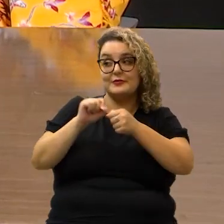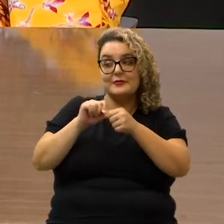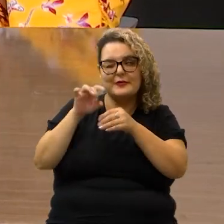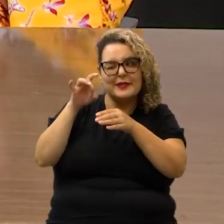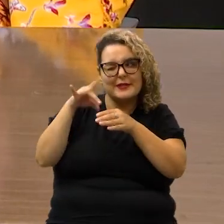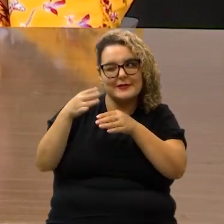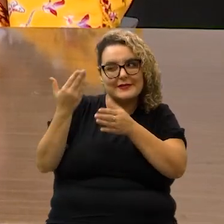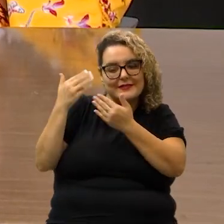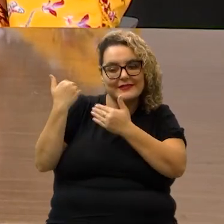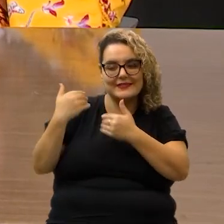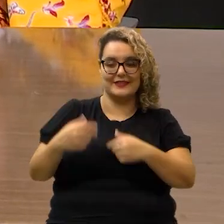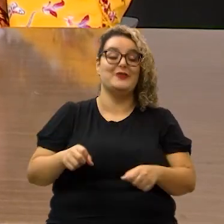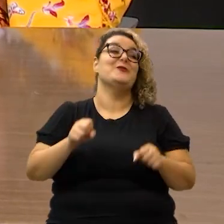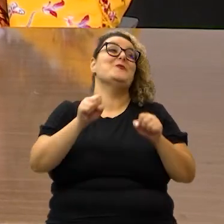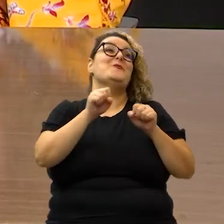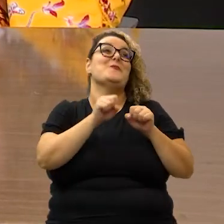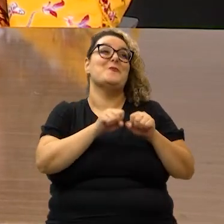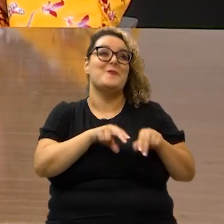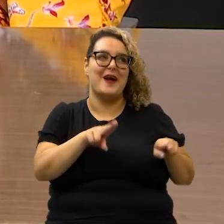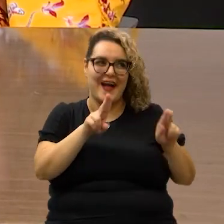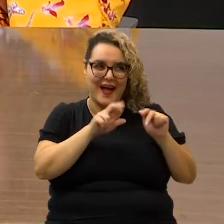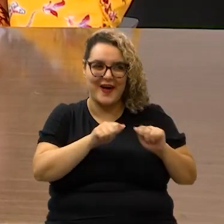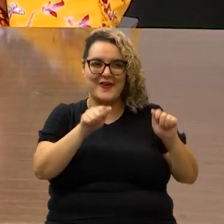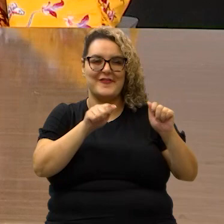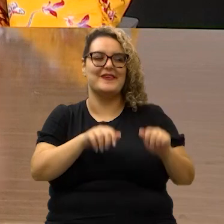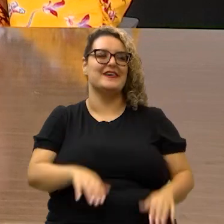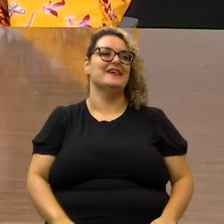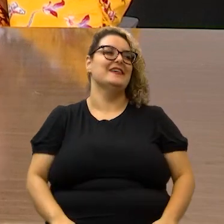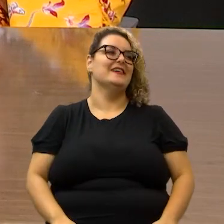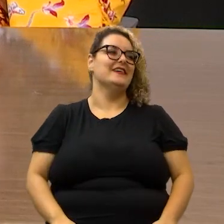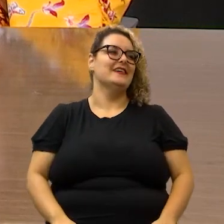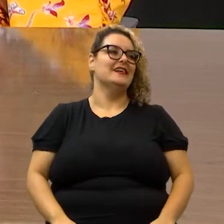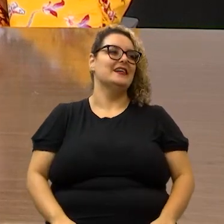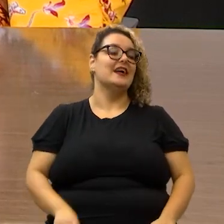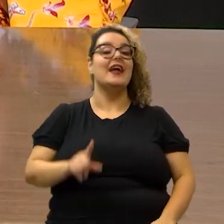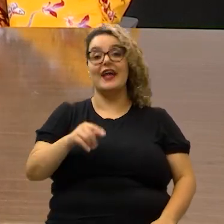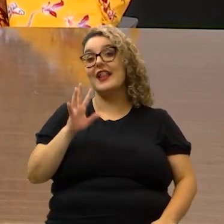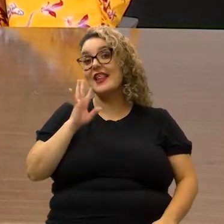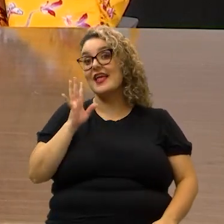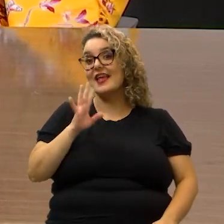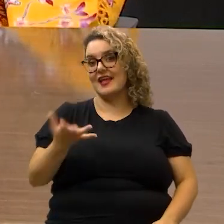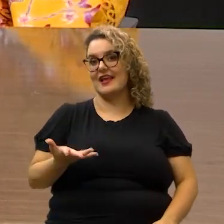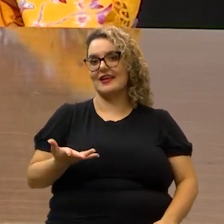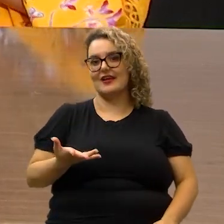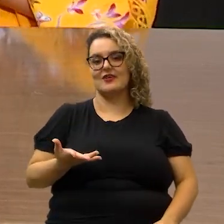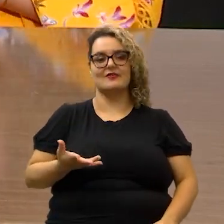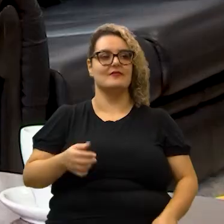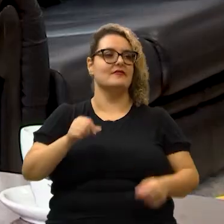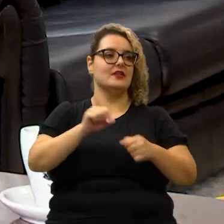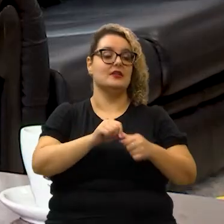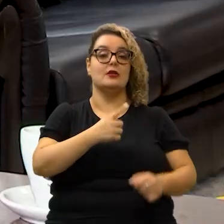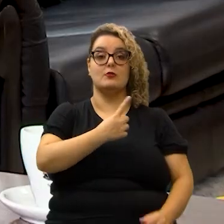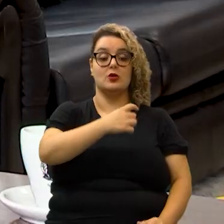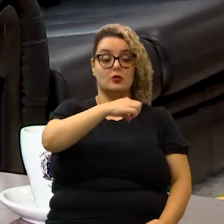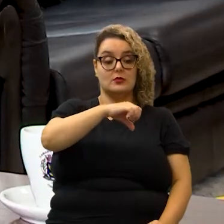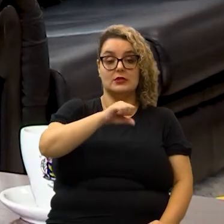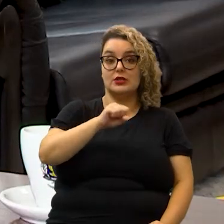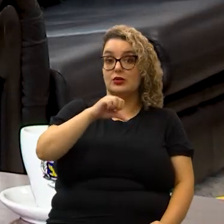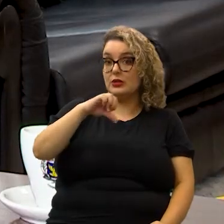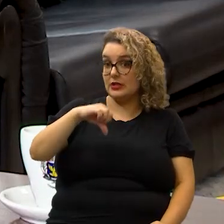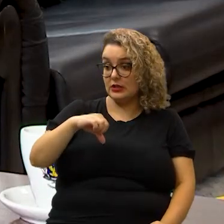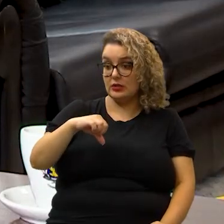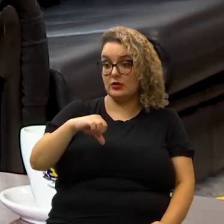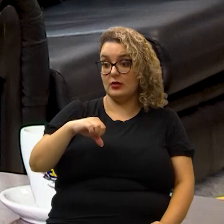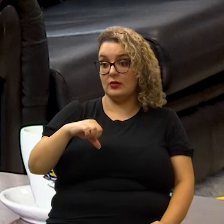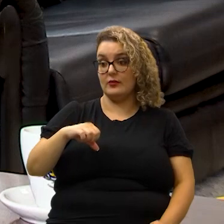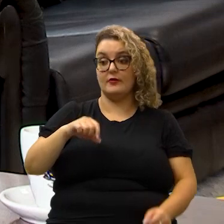Uau! Não, é muito gostoso a gente perceber que uma iniciativa feita lá atrás, em 1989, né,